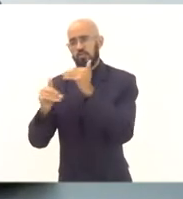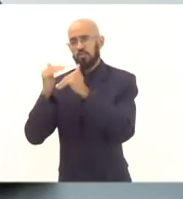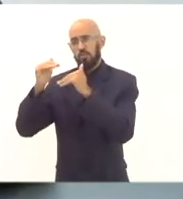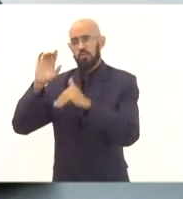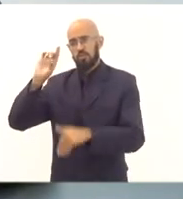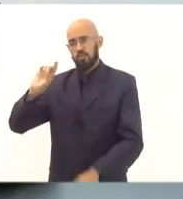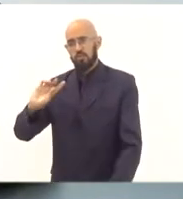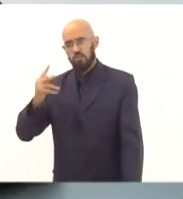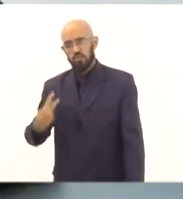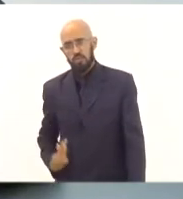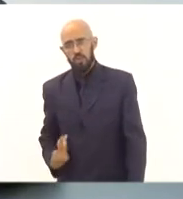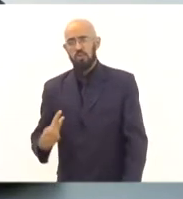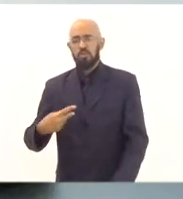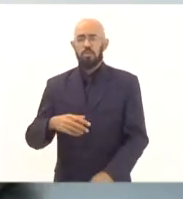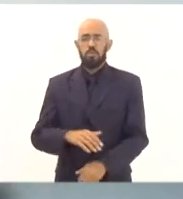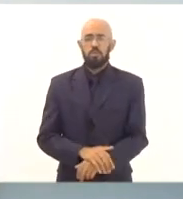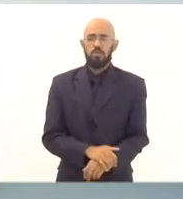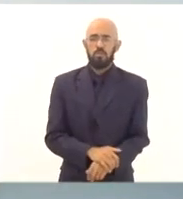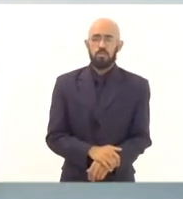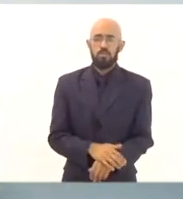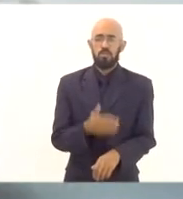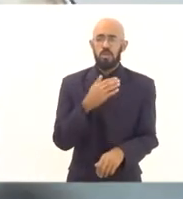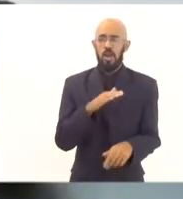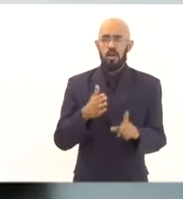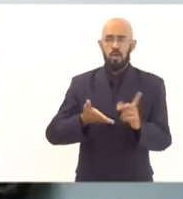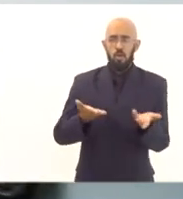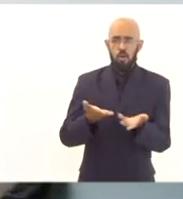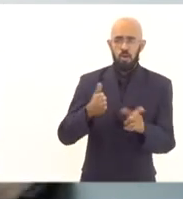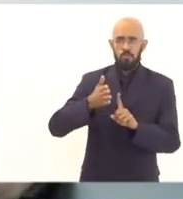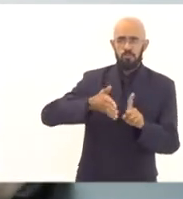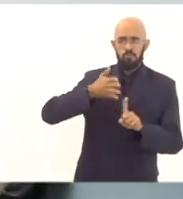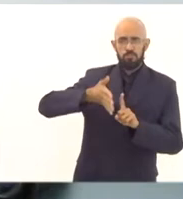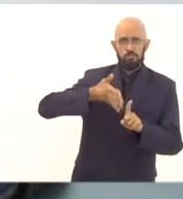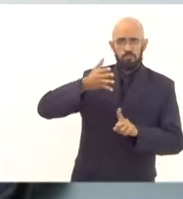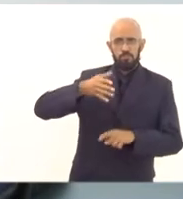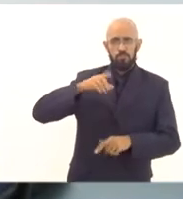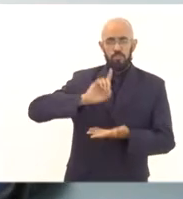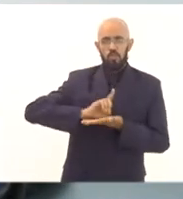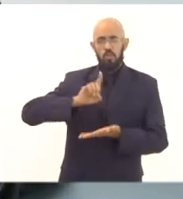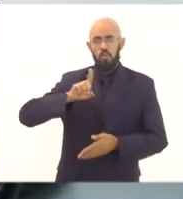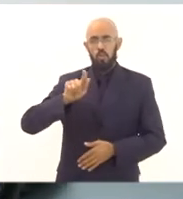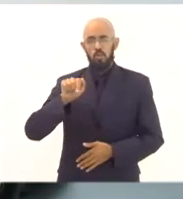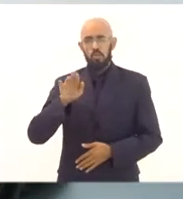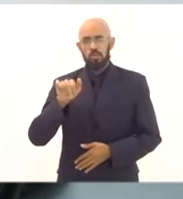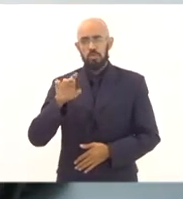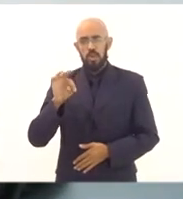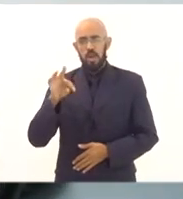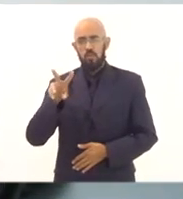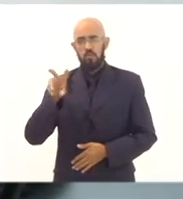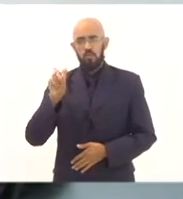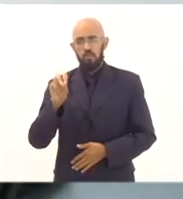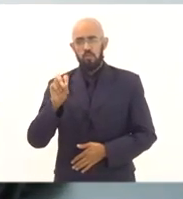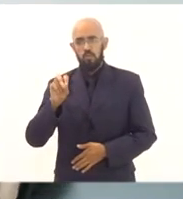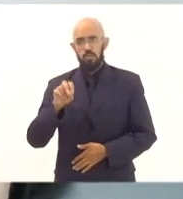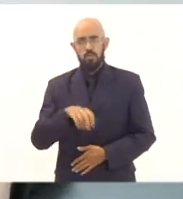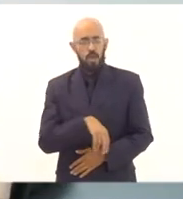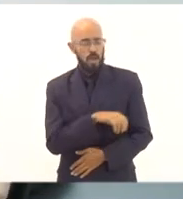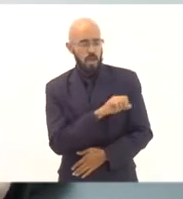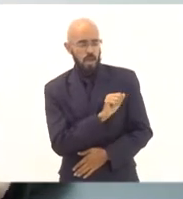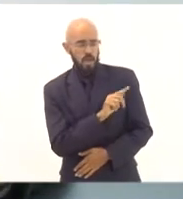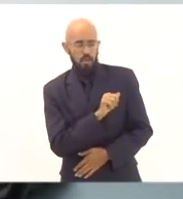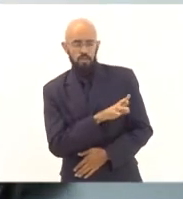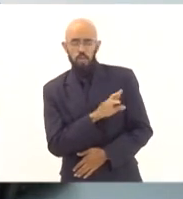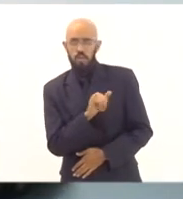Social Direitos Humanos eu passo a palavra agora para o Gustavo da gerry para que ele possa